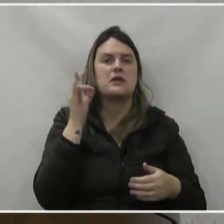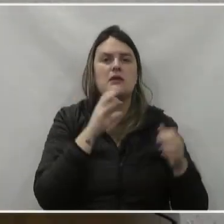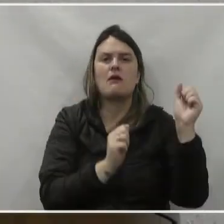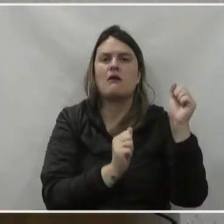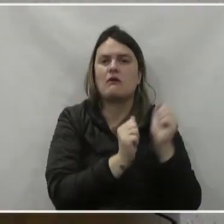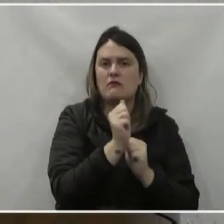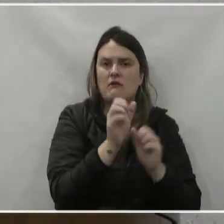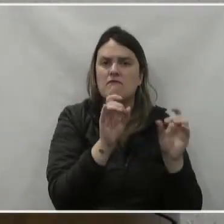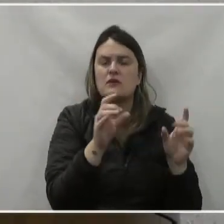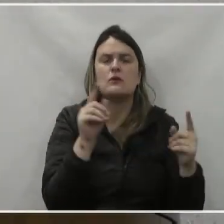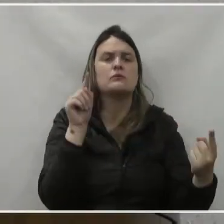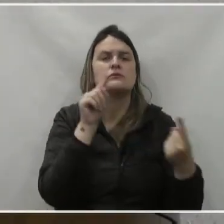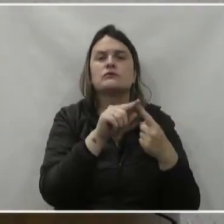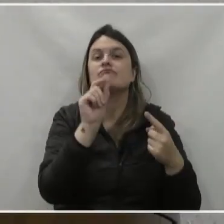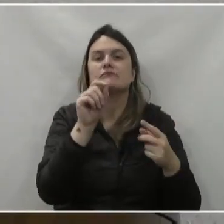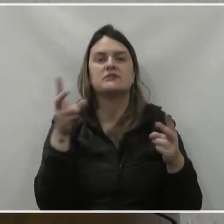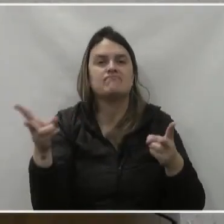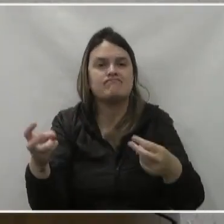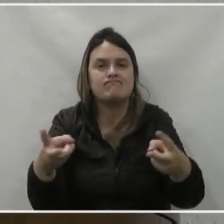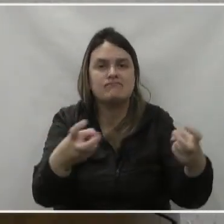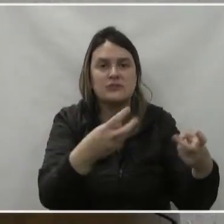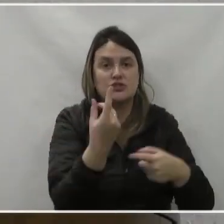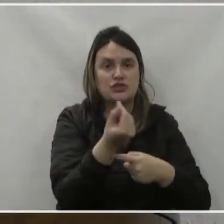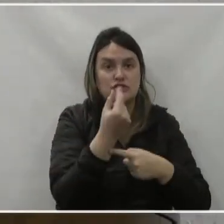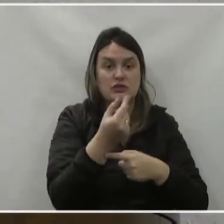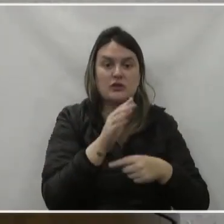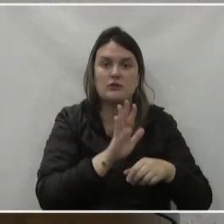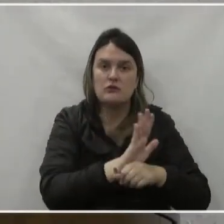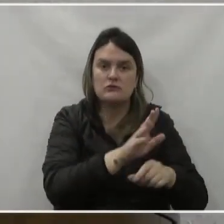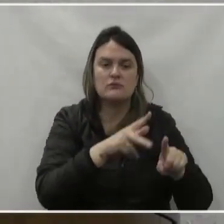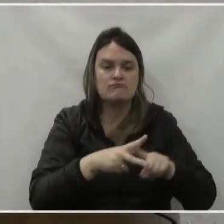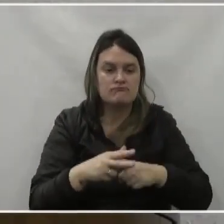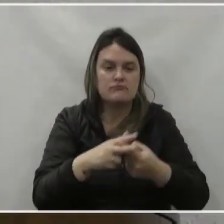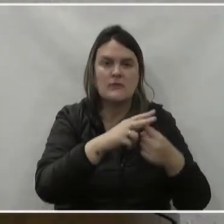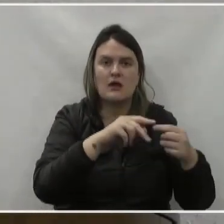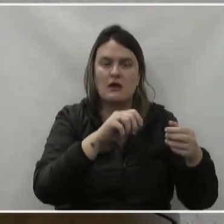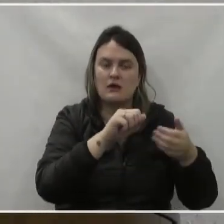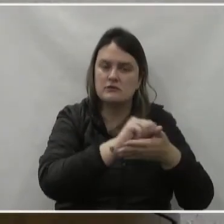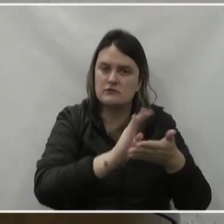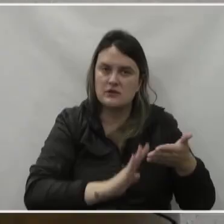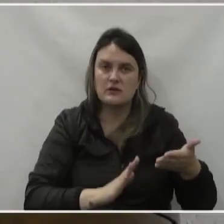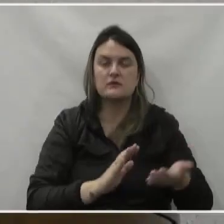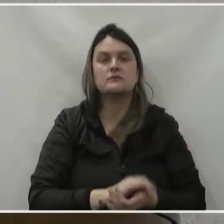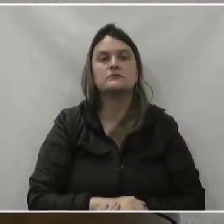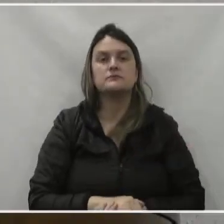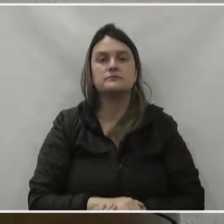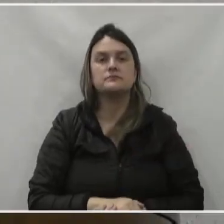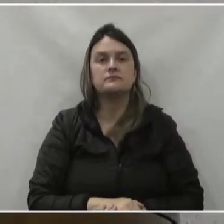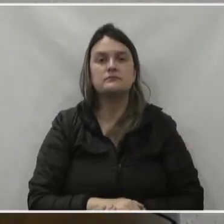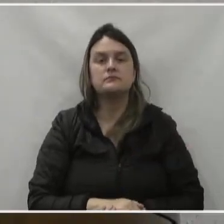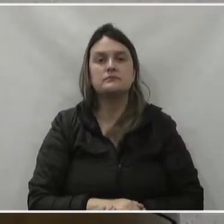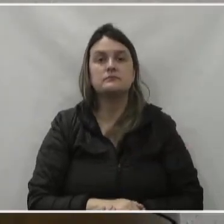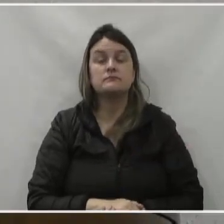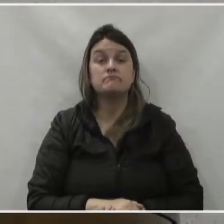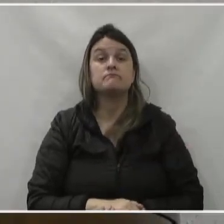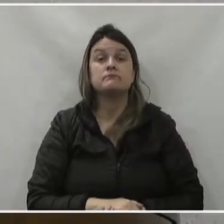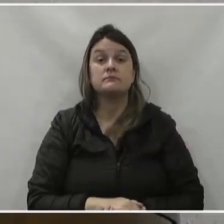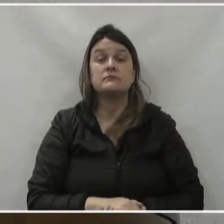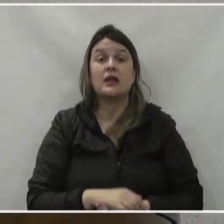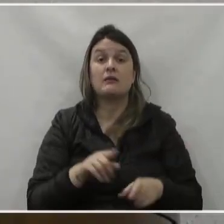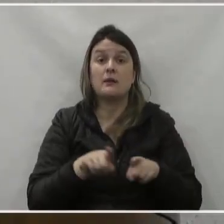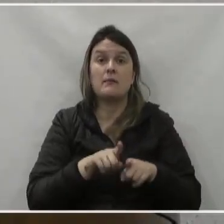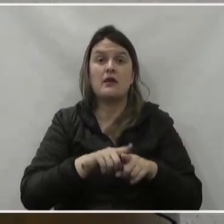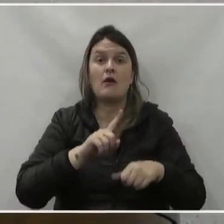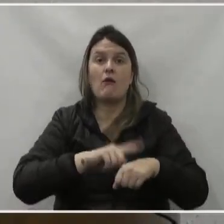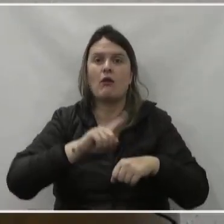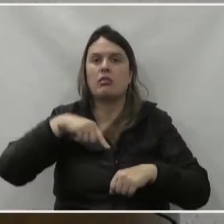rifas, com o objetivo de arrecadar recursos para a manutenção de suas atividades. E isso fora do horário